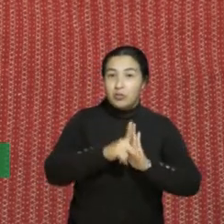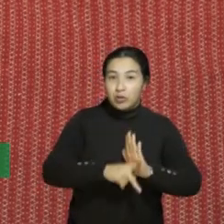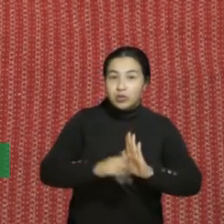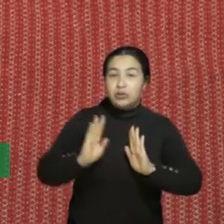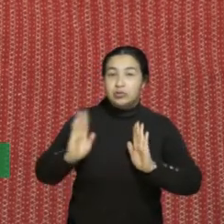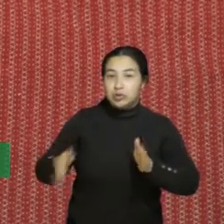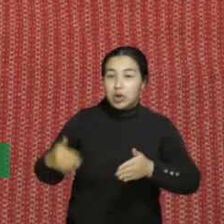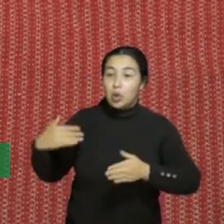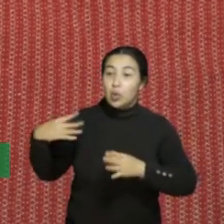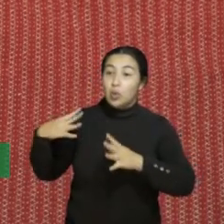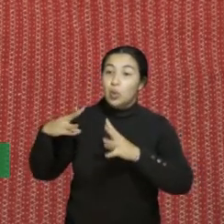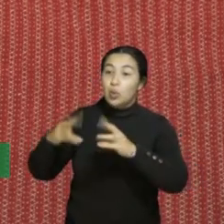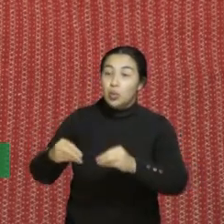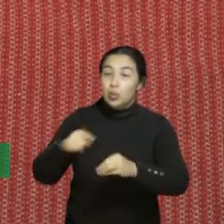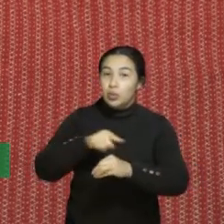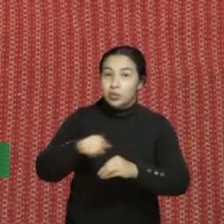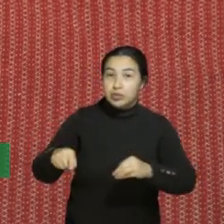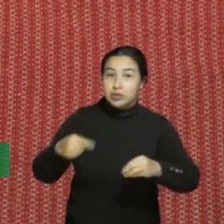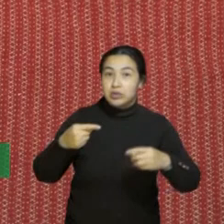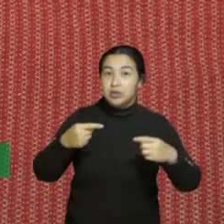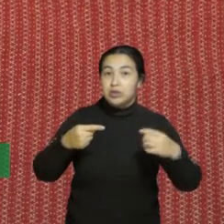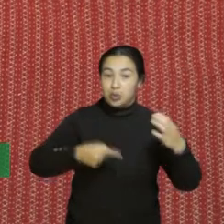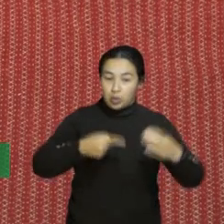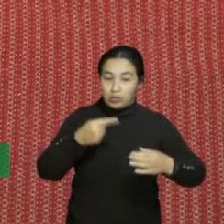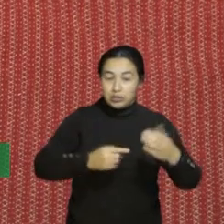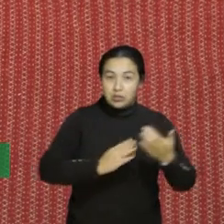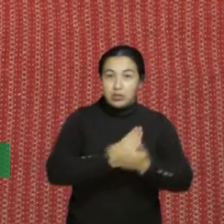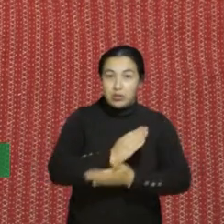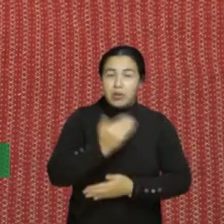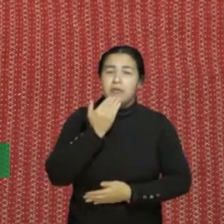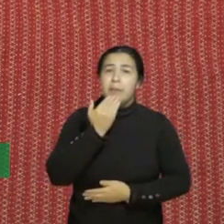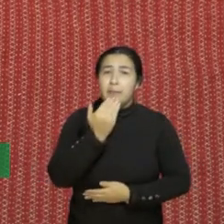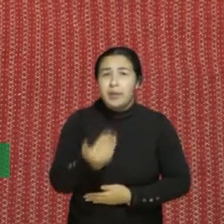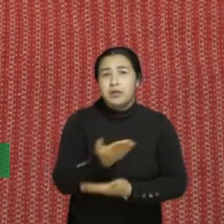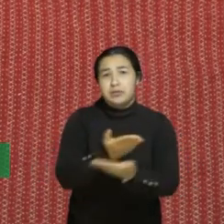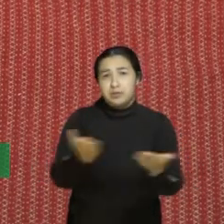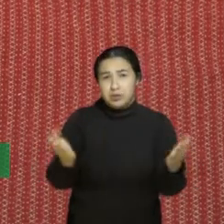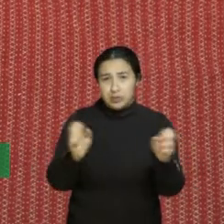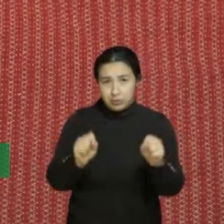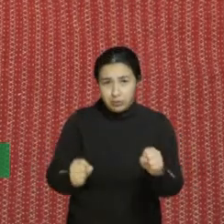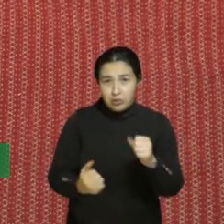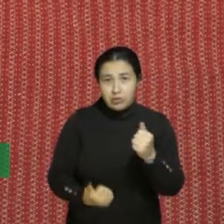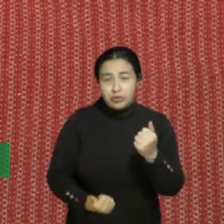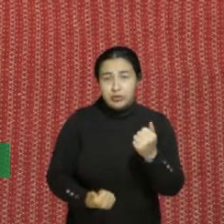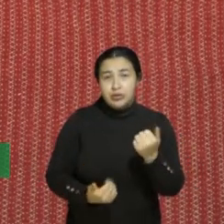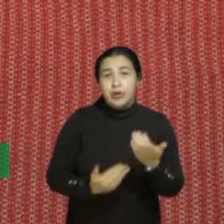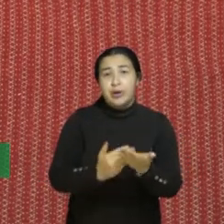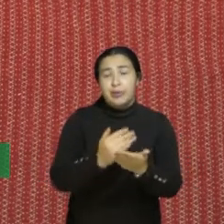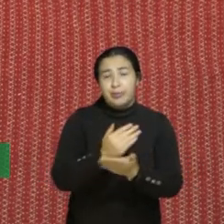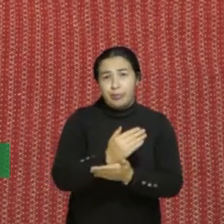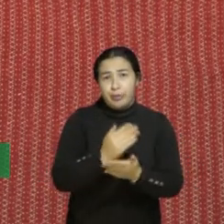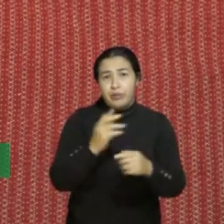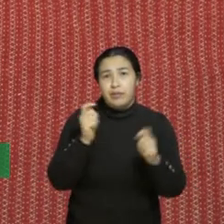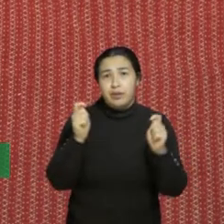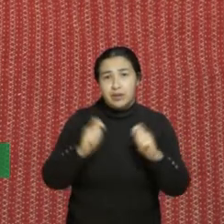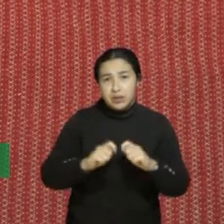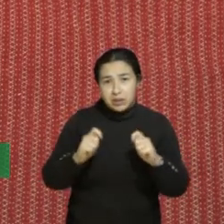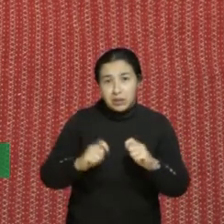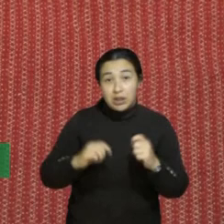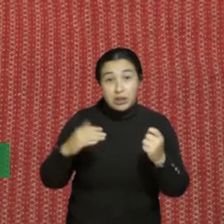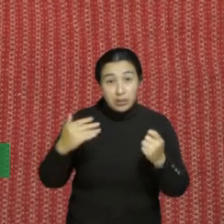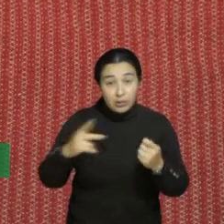comissões e quero solicitar a vênia, o apoio dos nobres deputados, para que a gente possa aprovar esse projeto, tão logo o governador